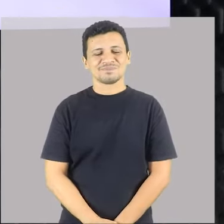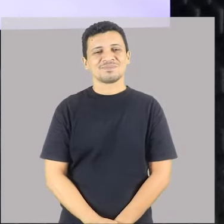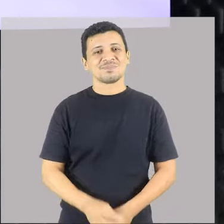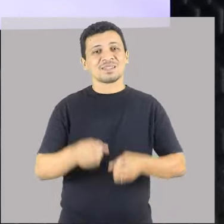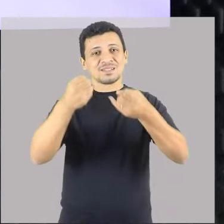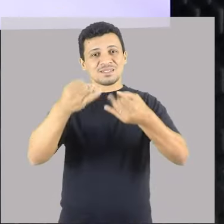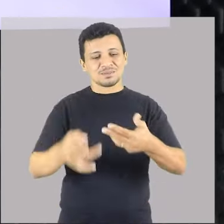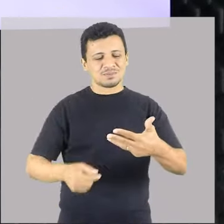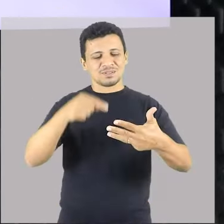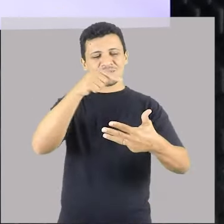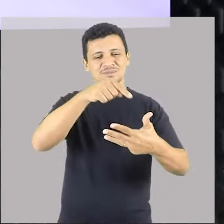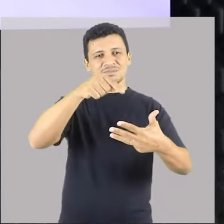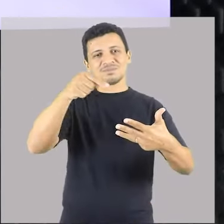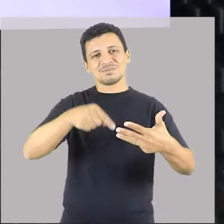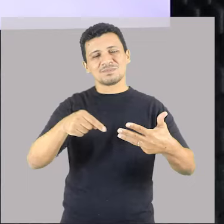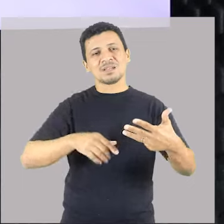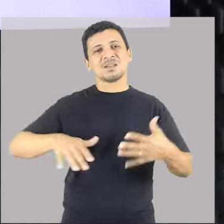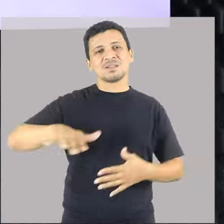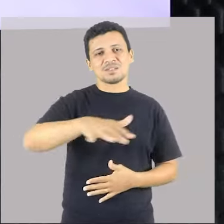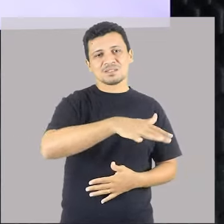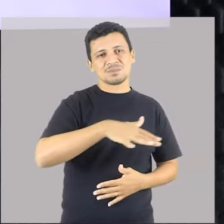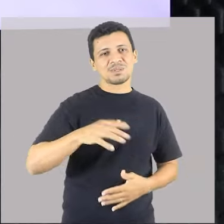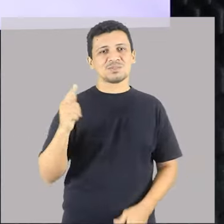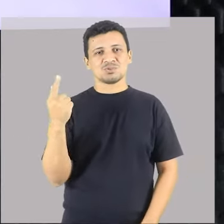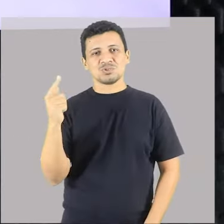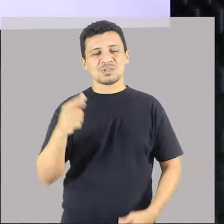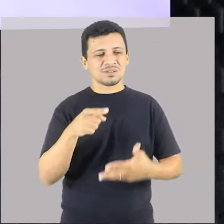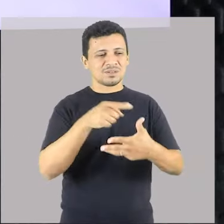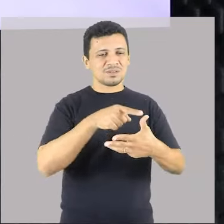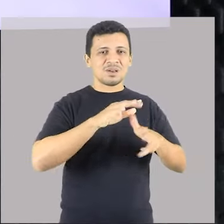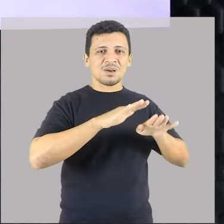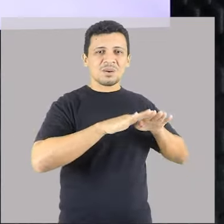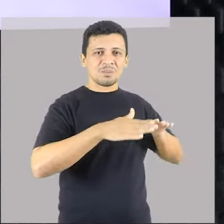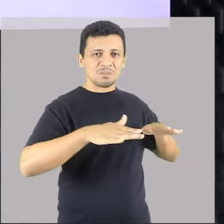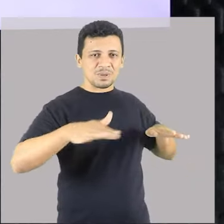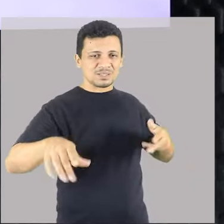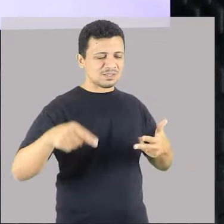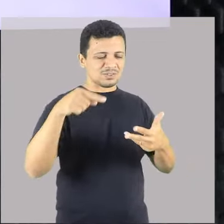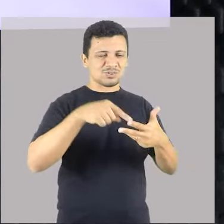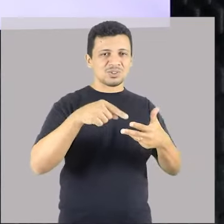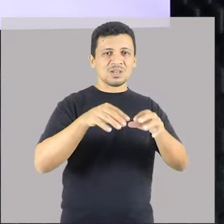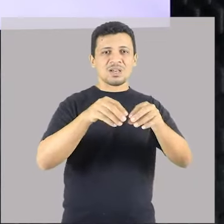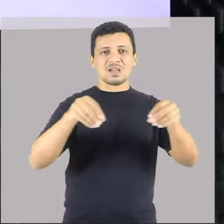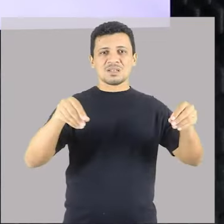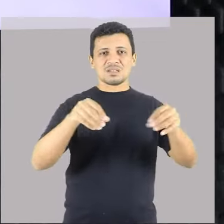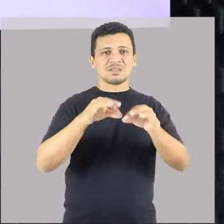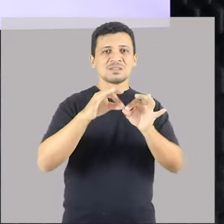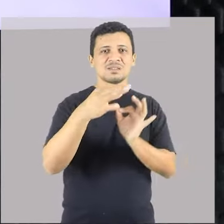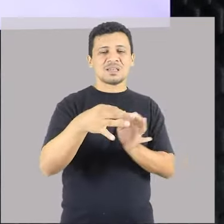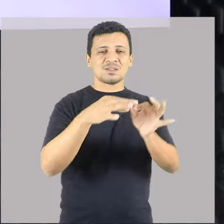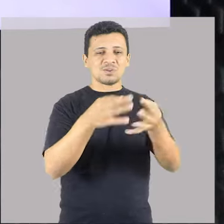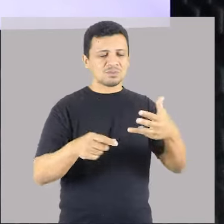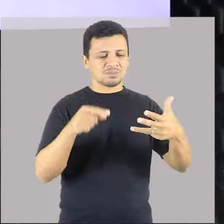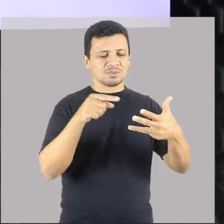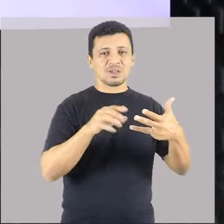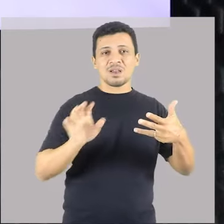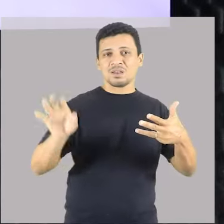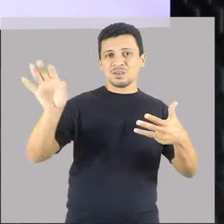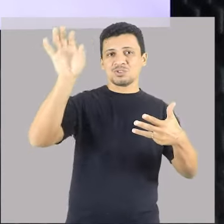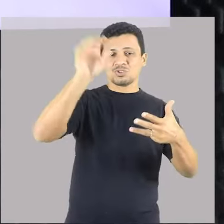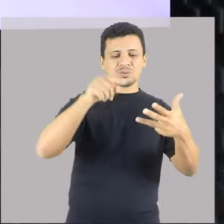aí sobre espaço geográfico e seus elementos paisagem território região e agora